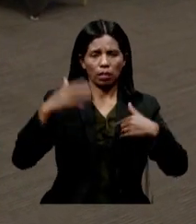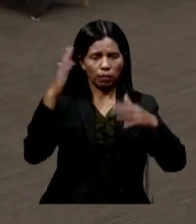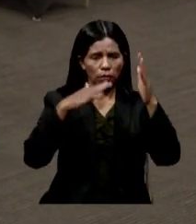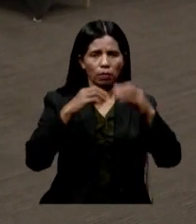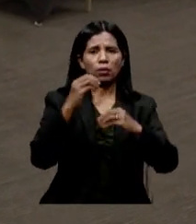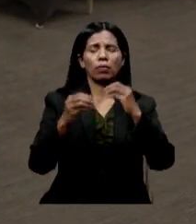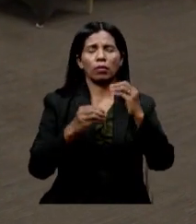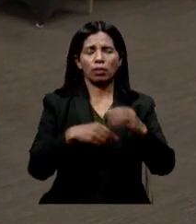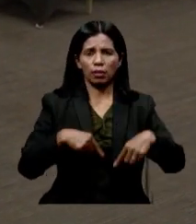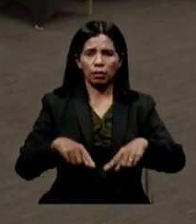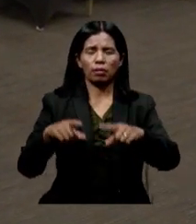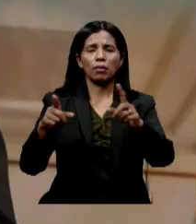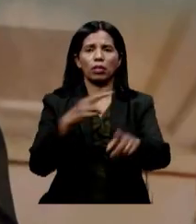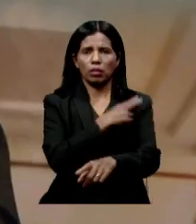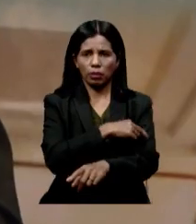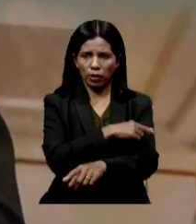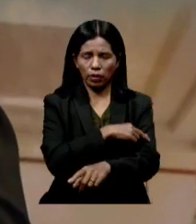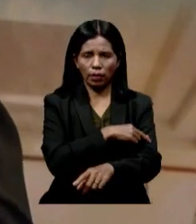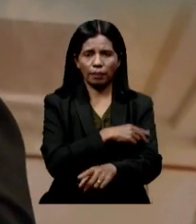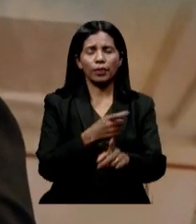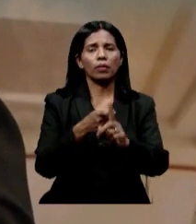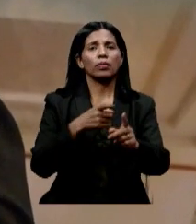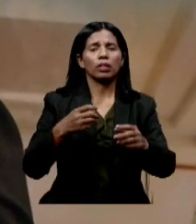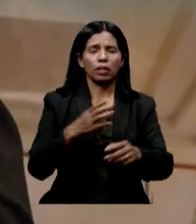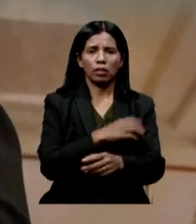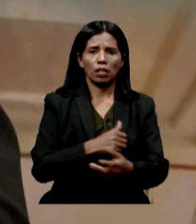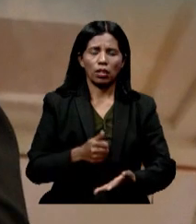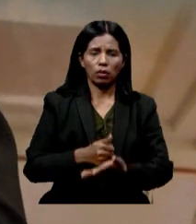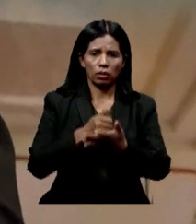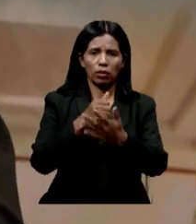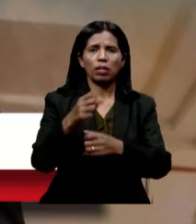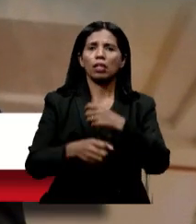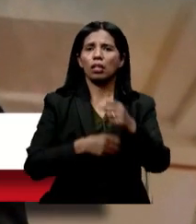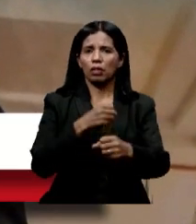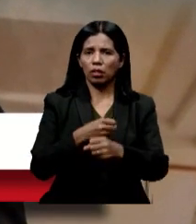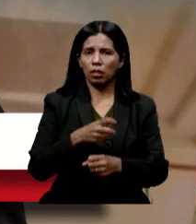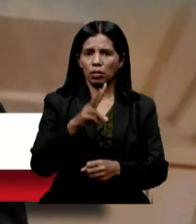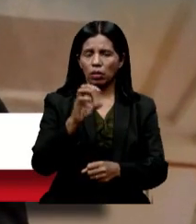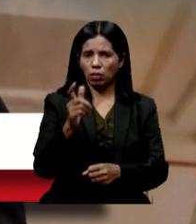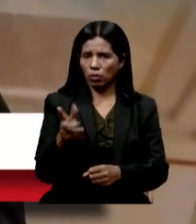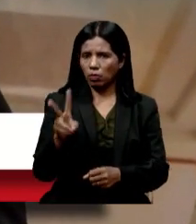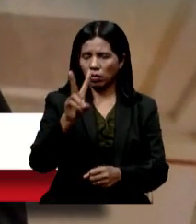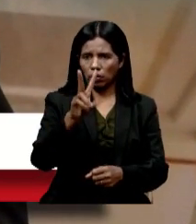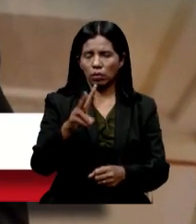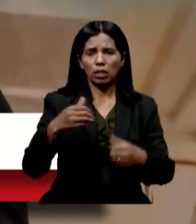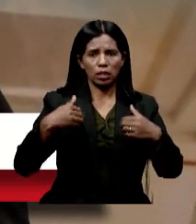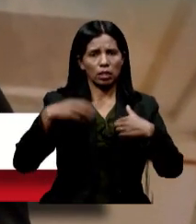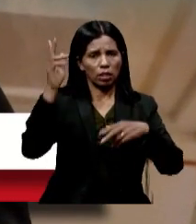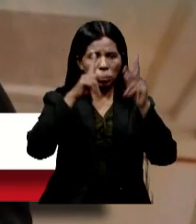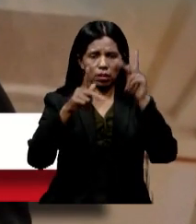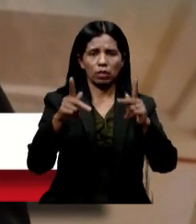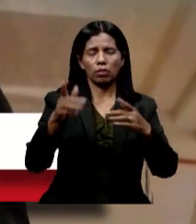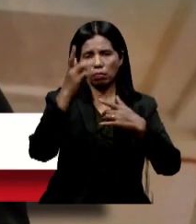tratamento. Regular os facilidades de saúde, se ia tudo catac, ia tina 2022, ia caso ramuto,